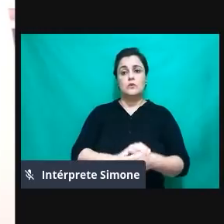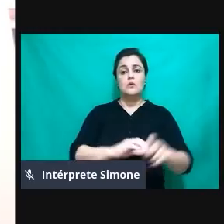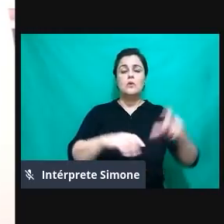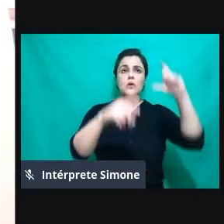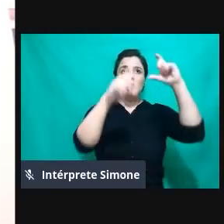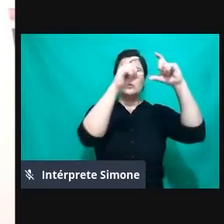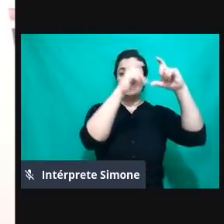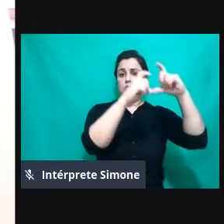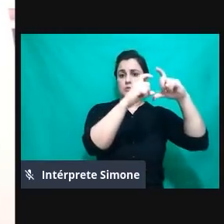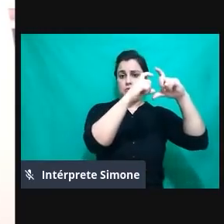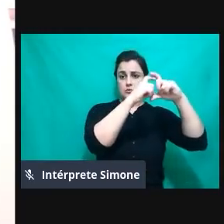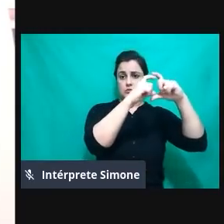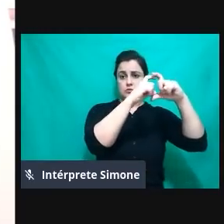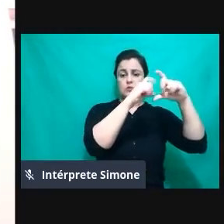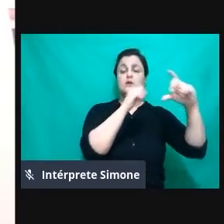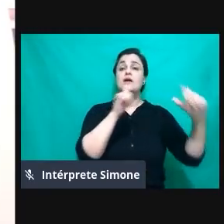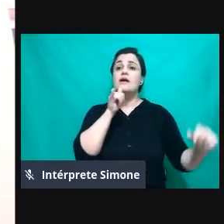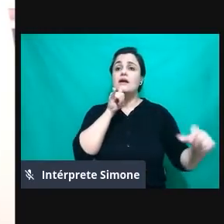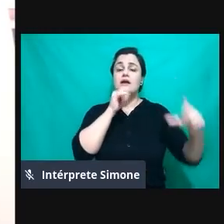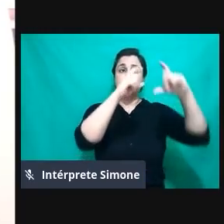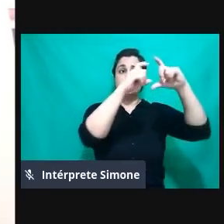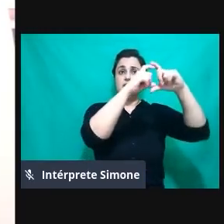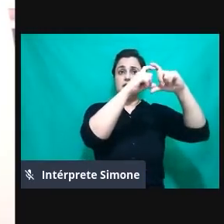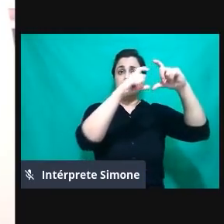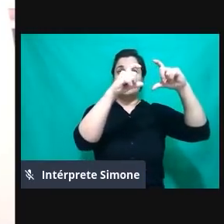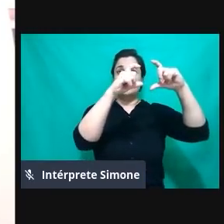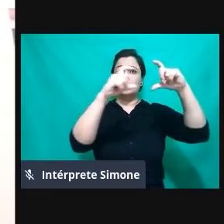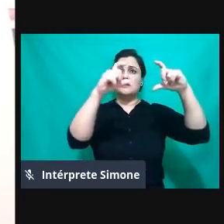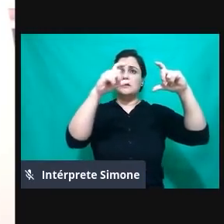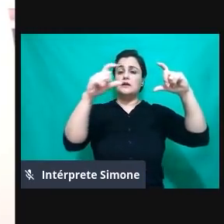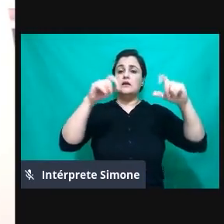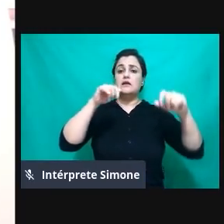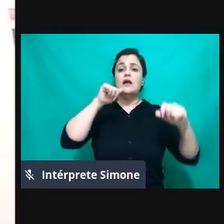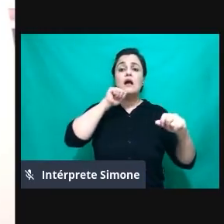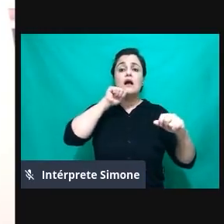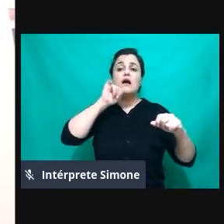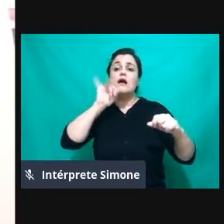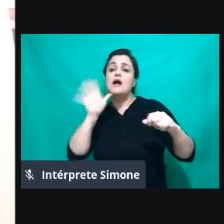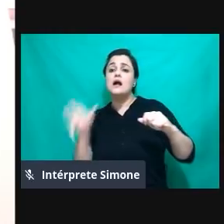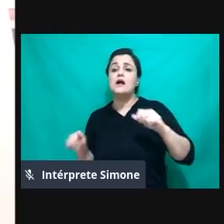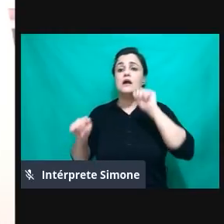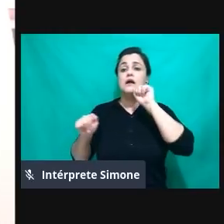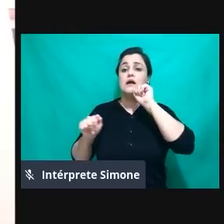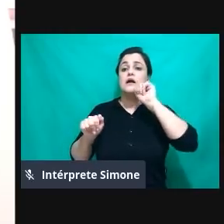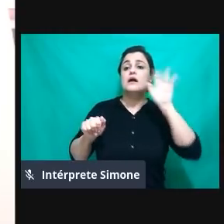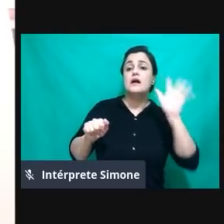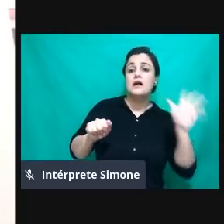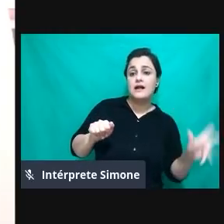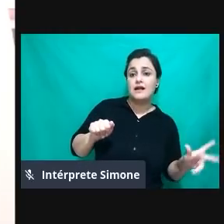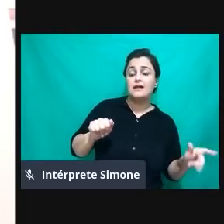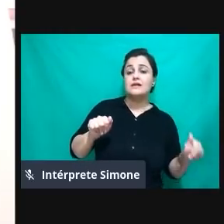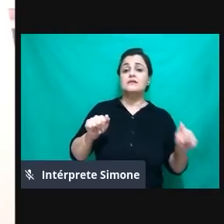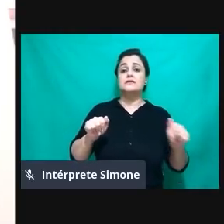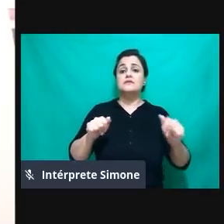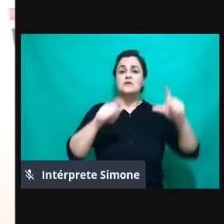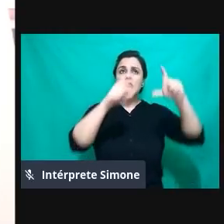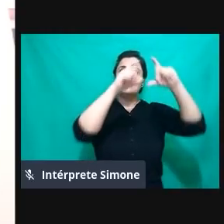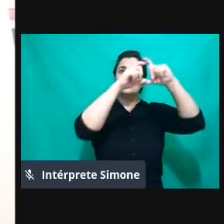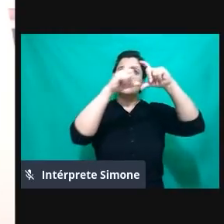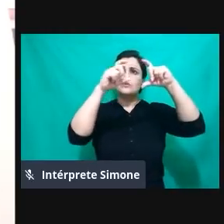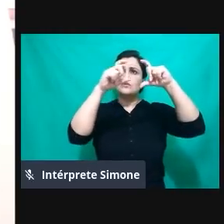as onomatopeias, dentro de outros recursos, os recursos gráficos, tudo